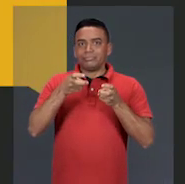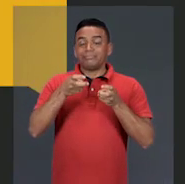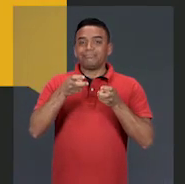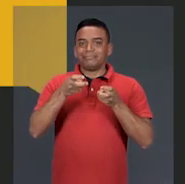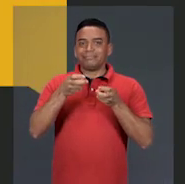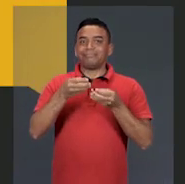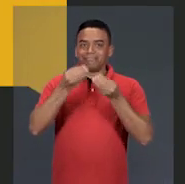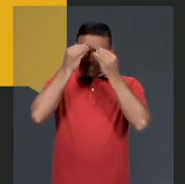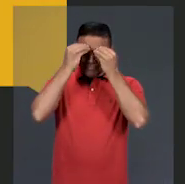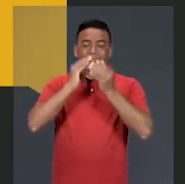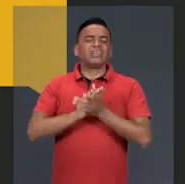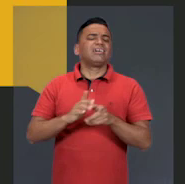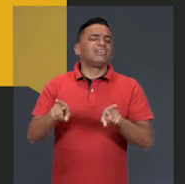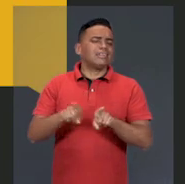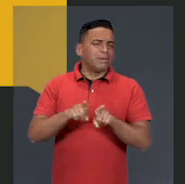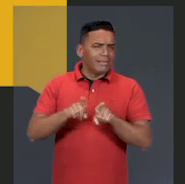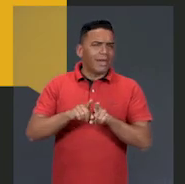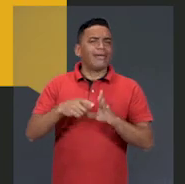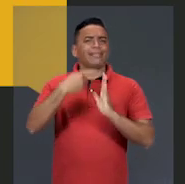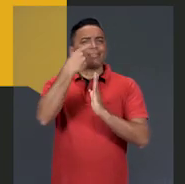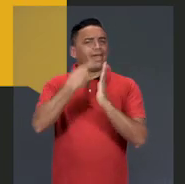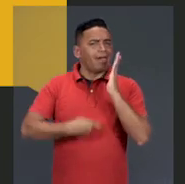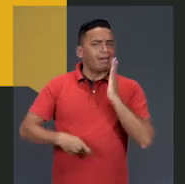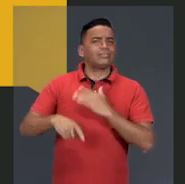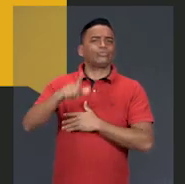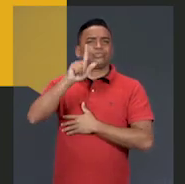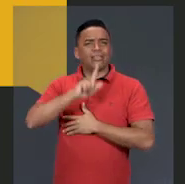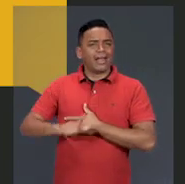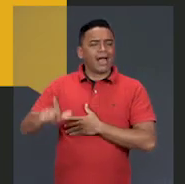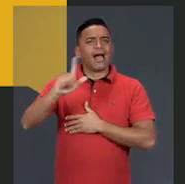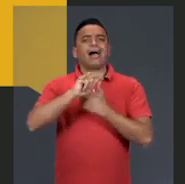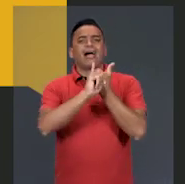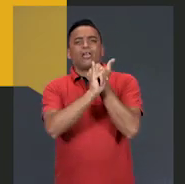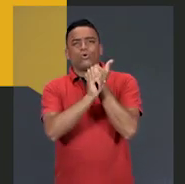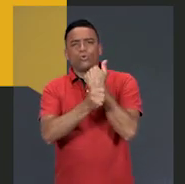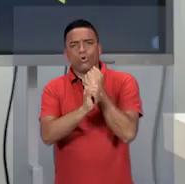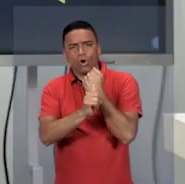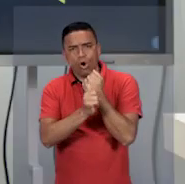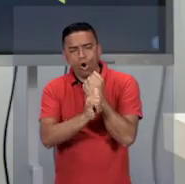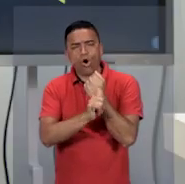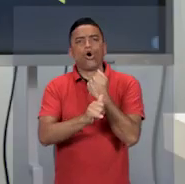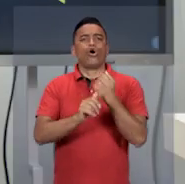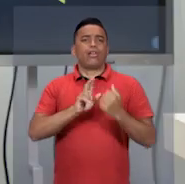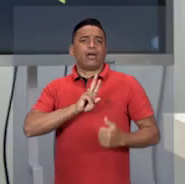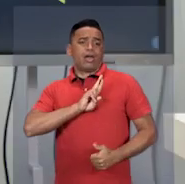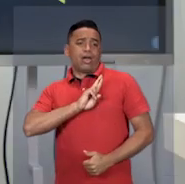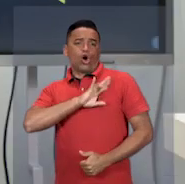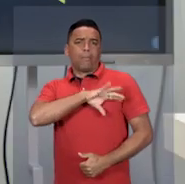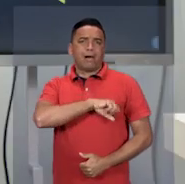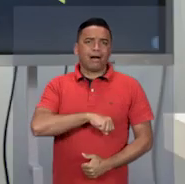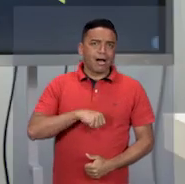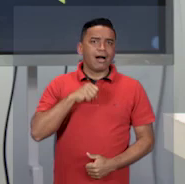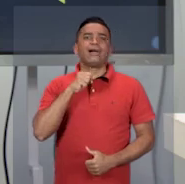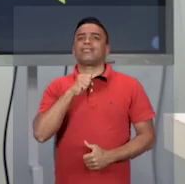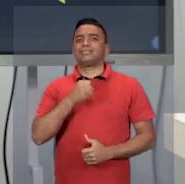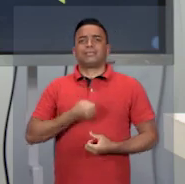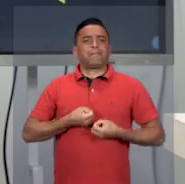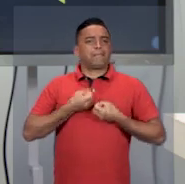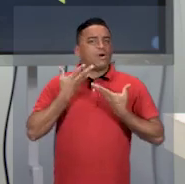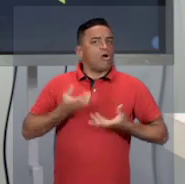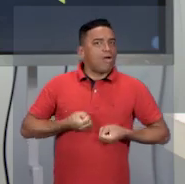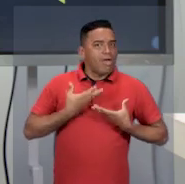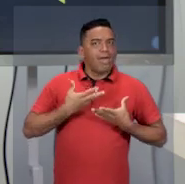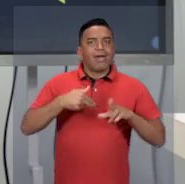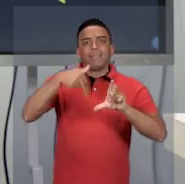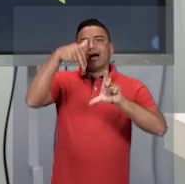há textos literários, crônicas, romances, poemas e novelas. Manuais de instrução. Tudo isso